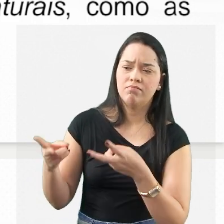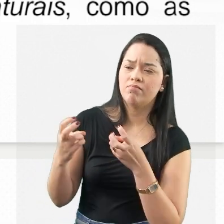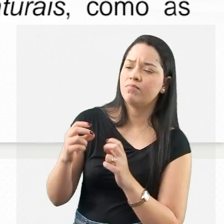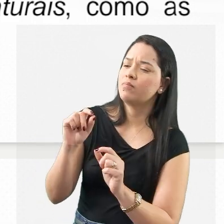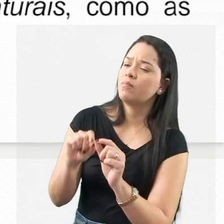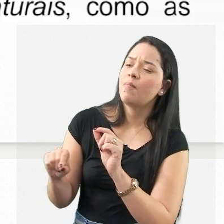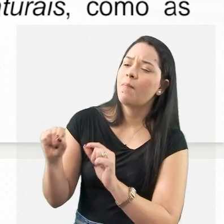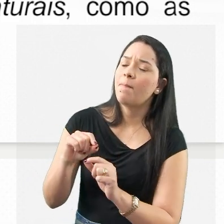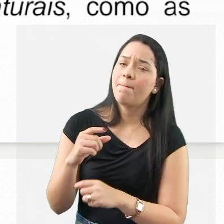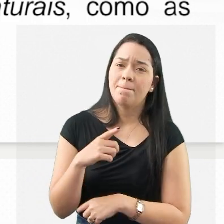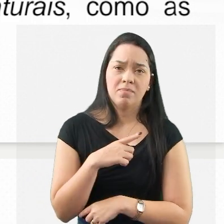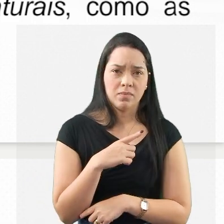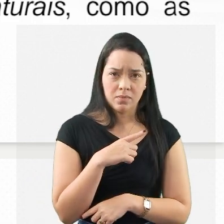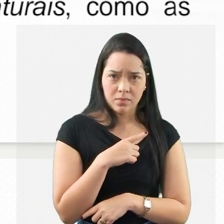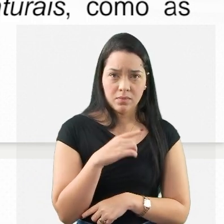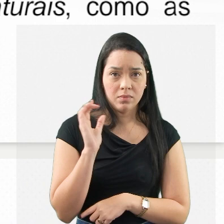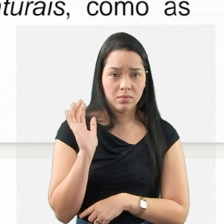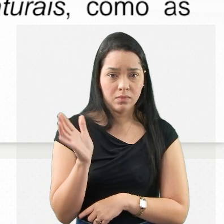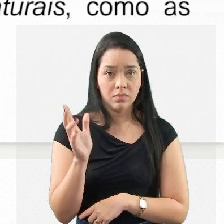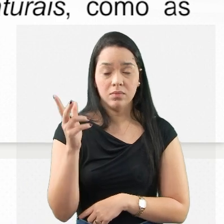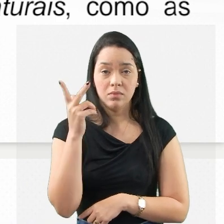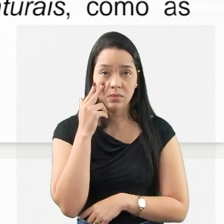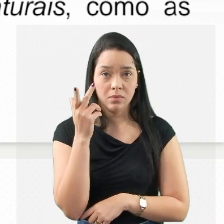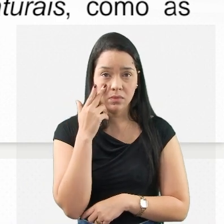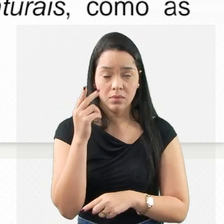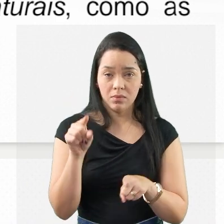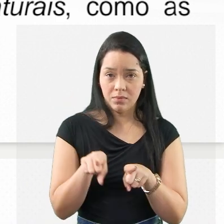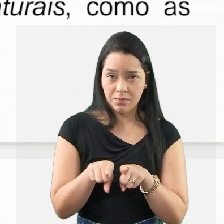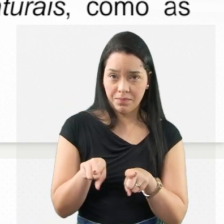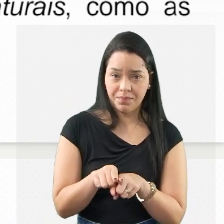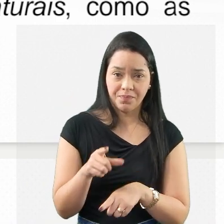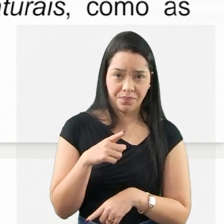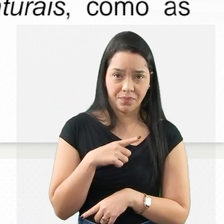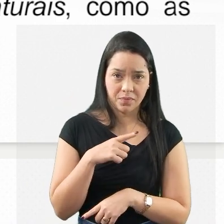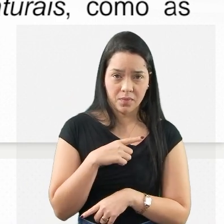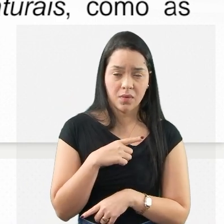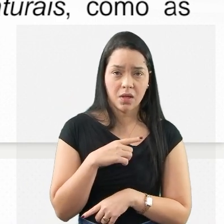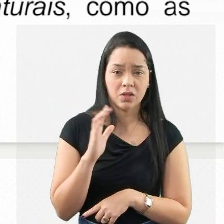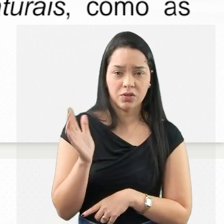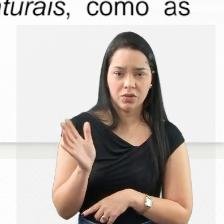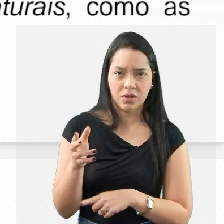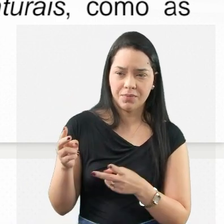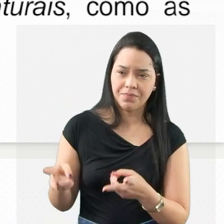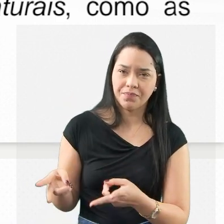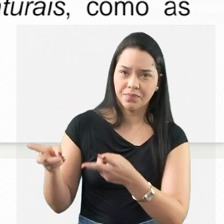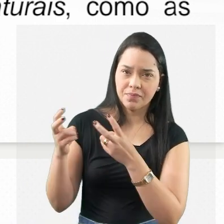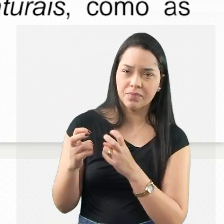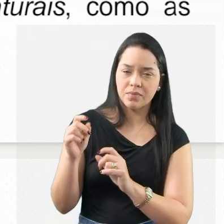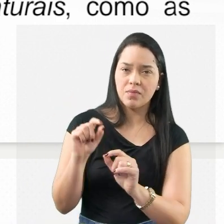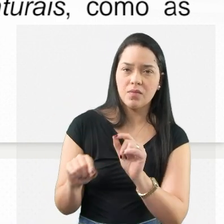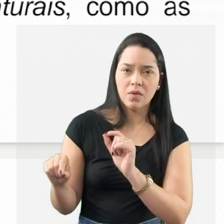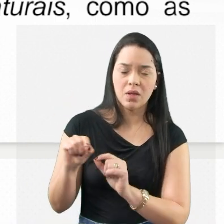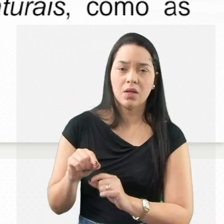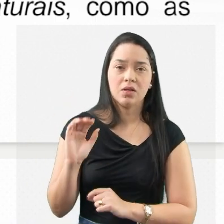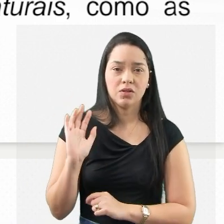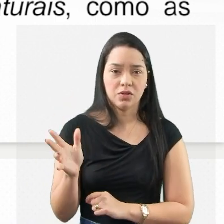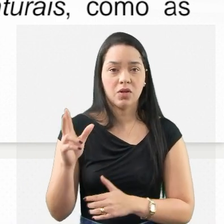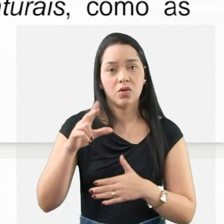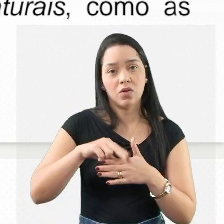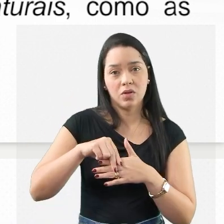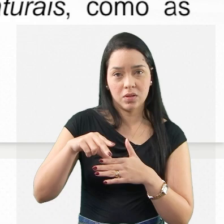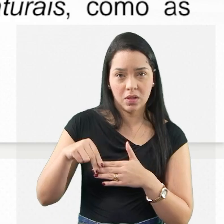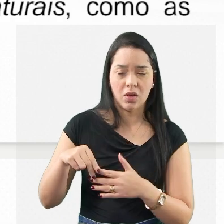as personagens, né, que são muito comuns nessa literatura de cordel, já que a gente fala que o cordel